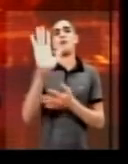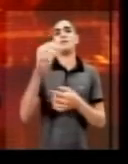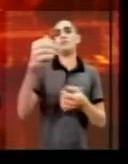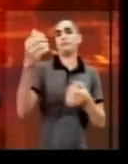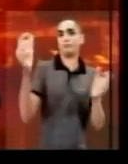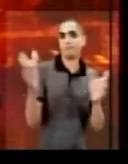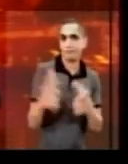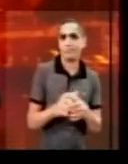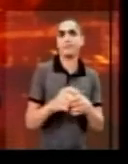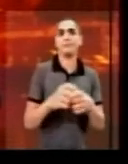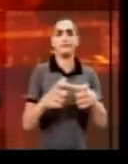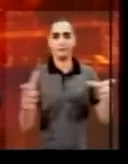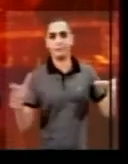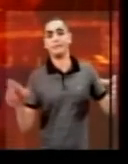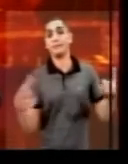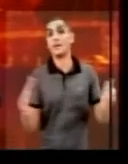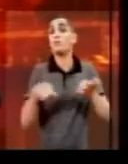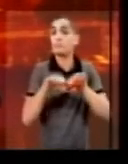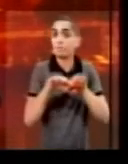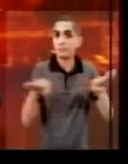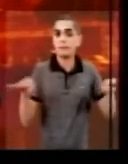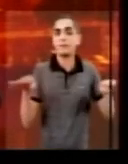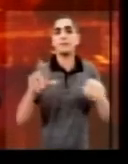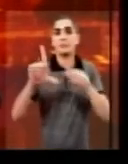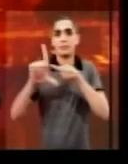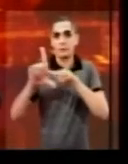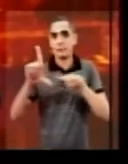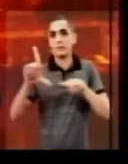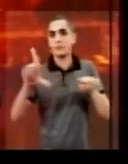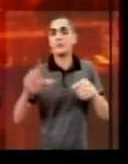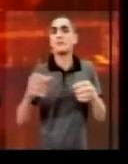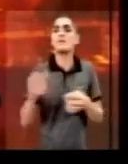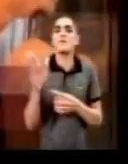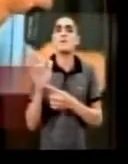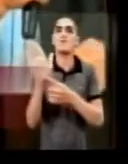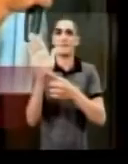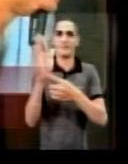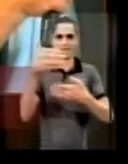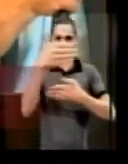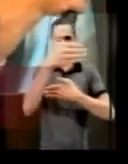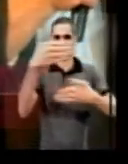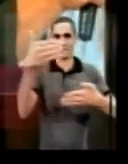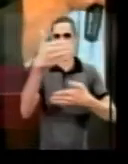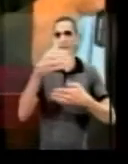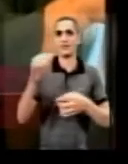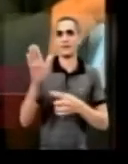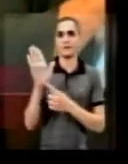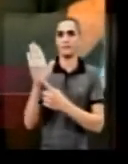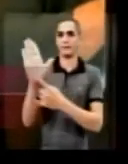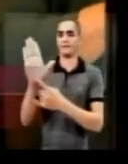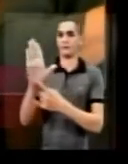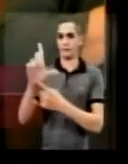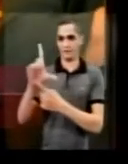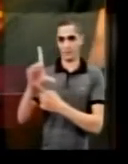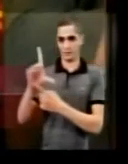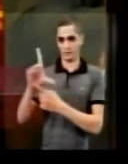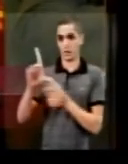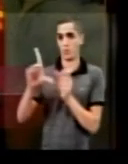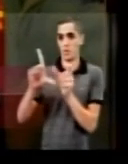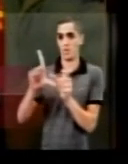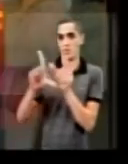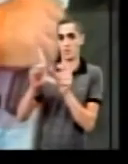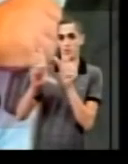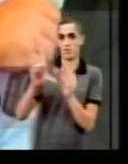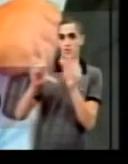platôs, eles apareceu na tela, né? Então, você vê que você tem os platôs,